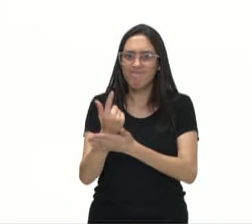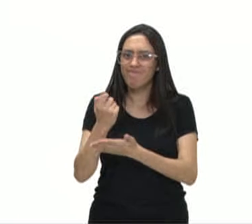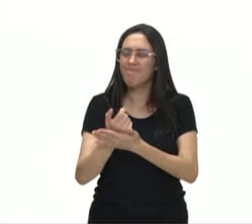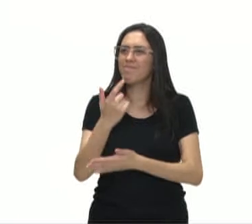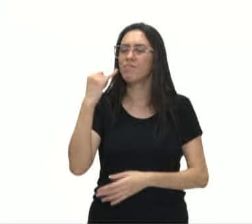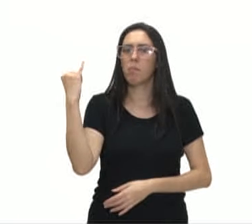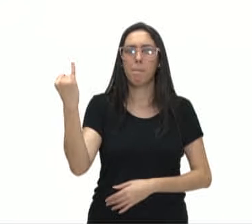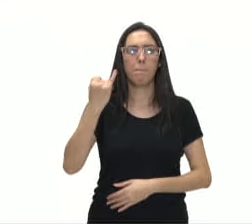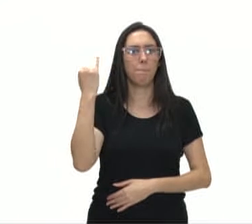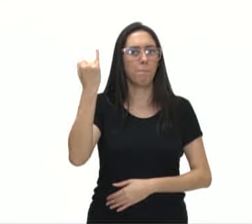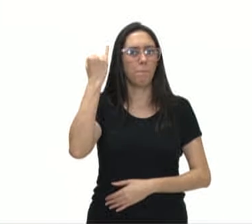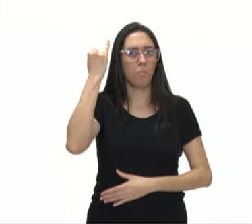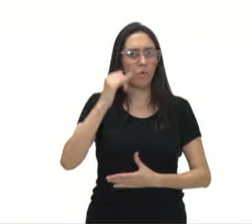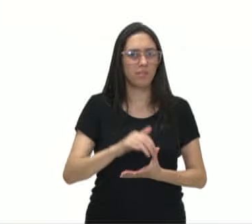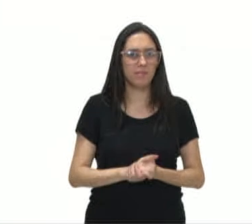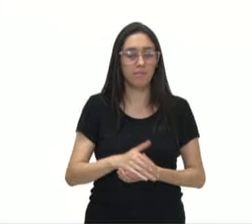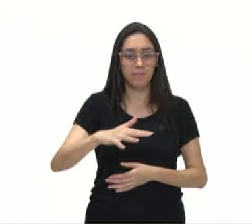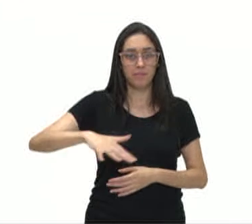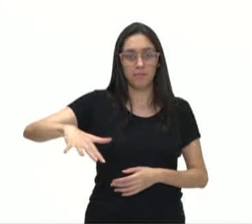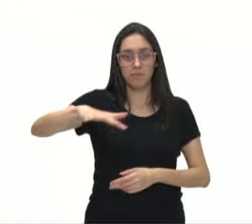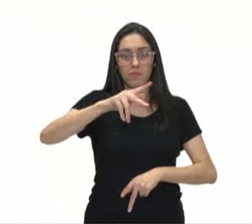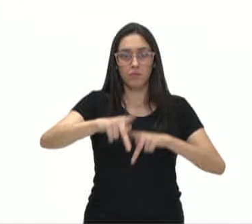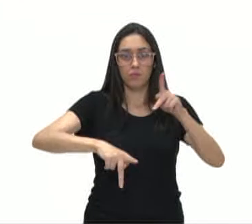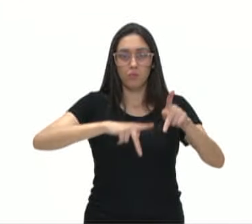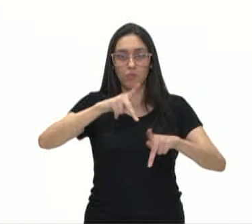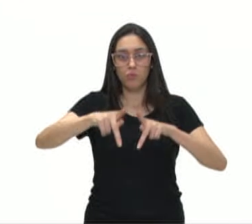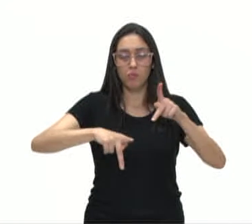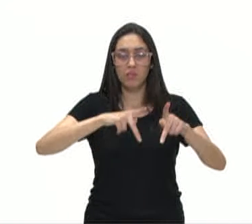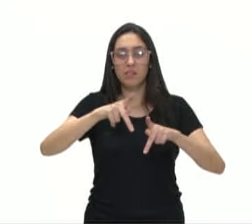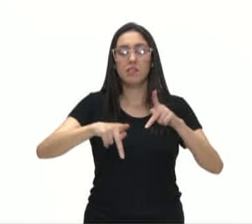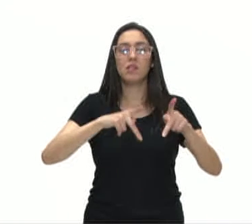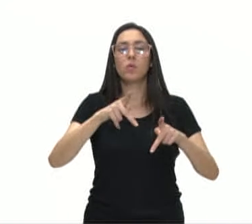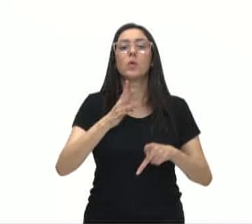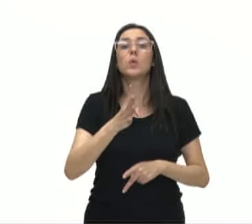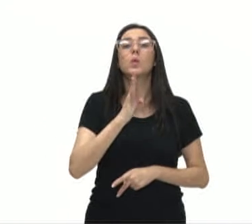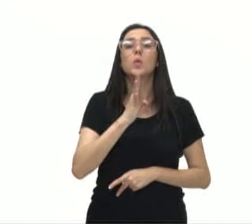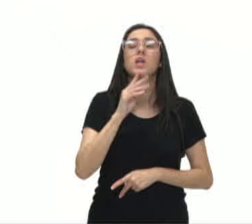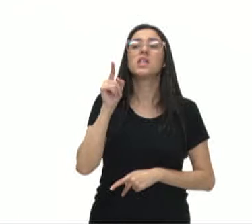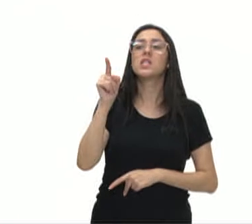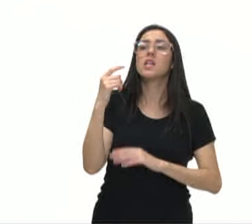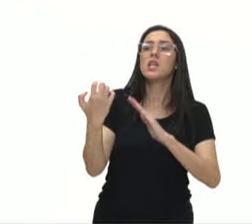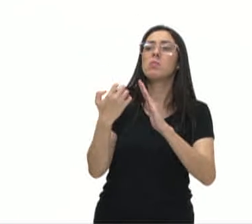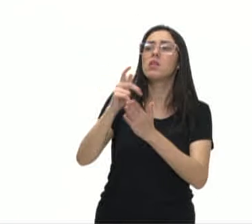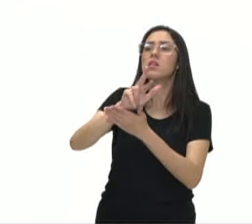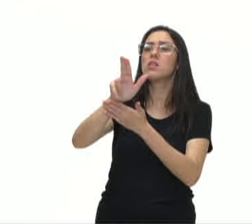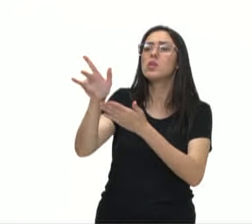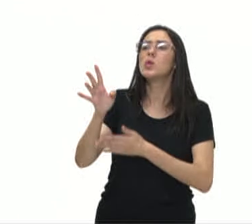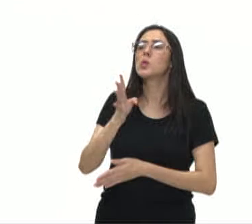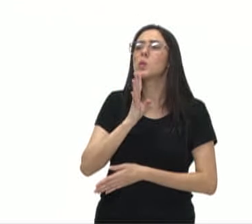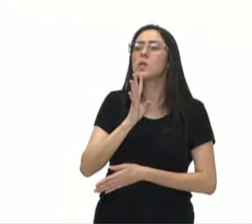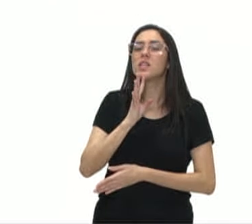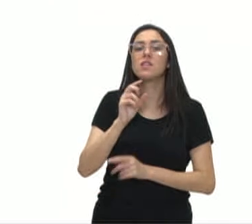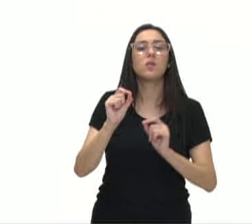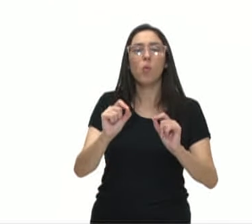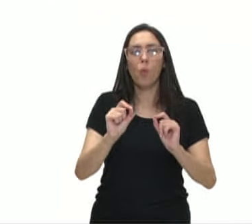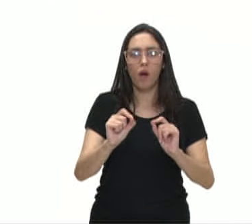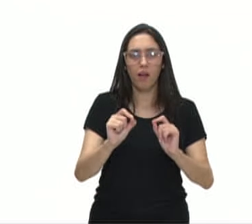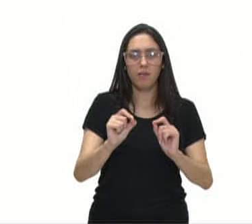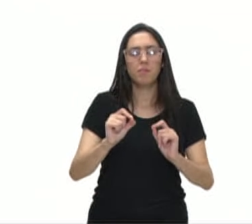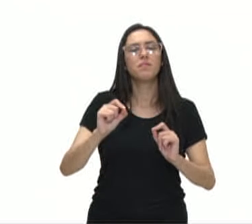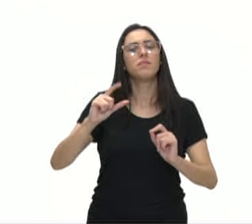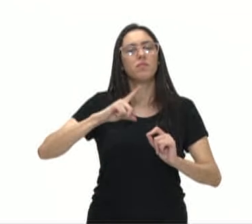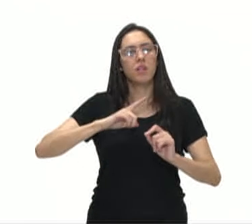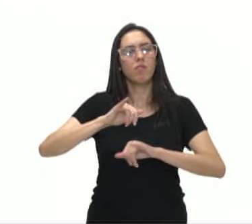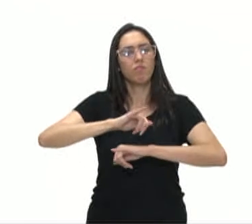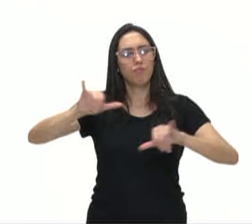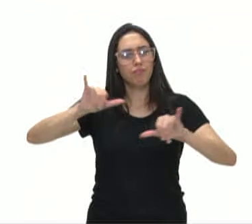importância. E para que a população conheça o que as empresas têm a oferecer, a propaganda tem um papel